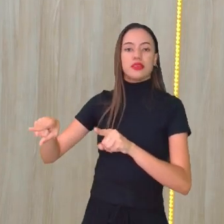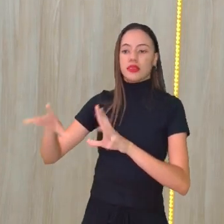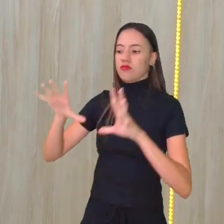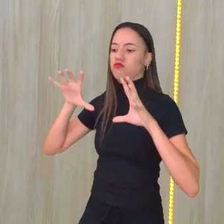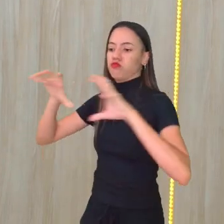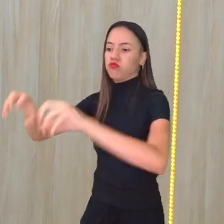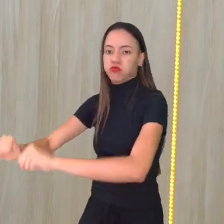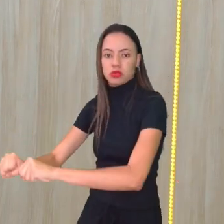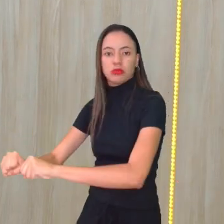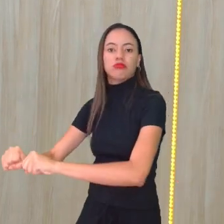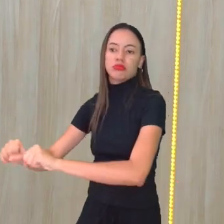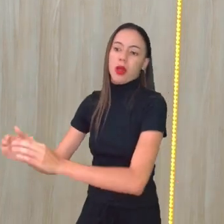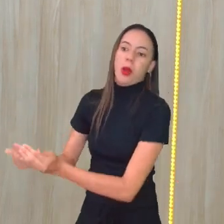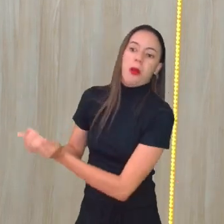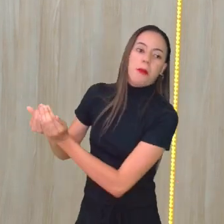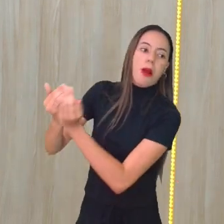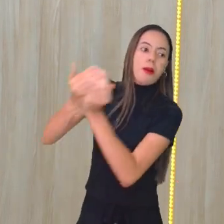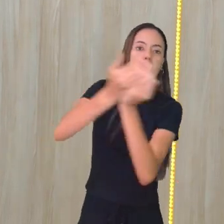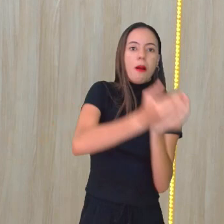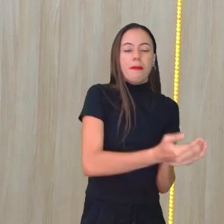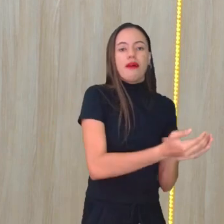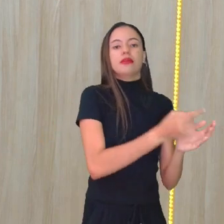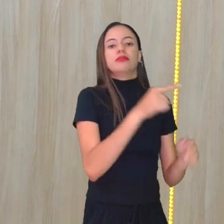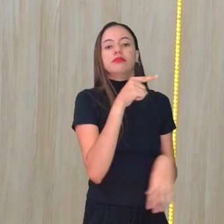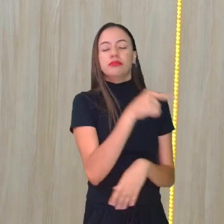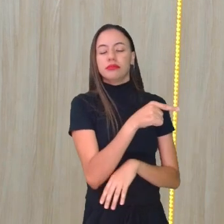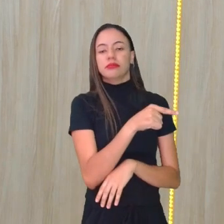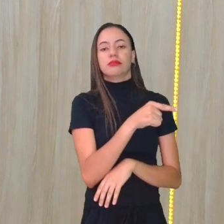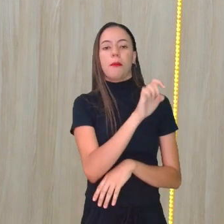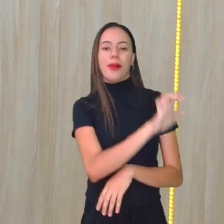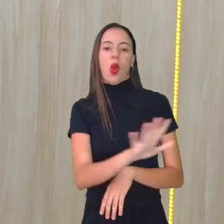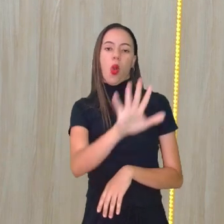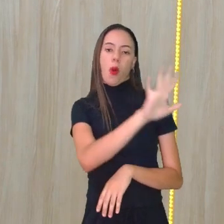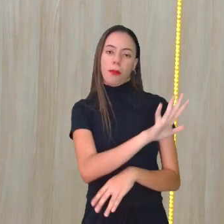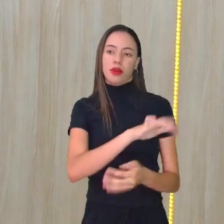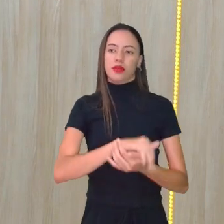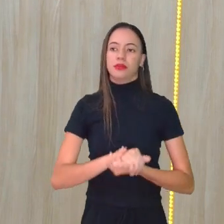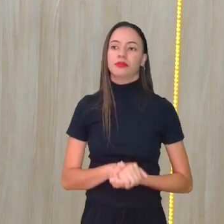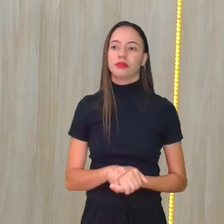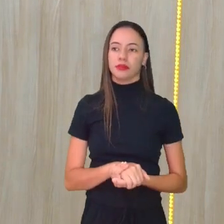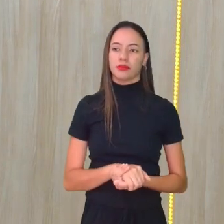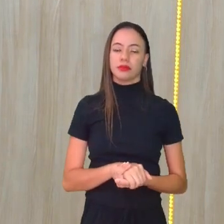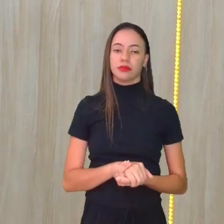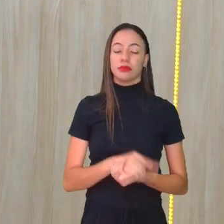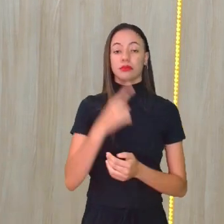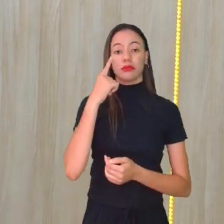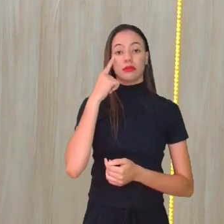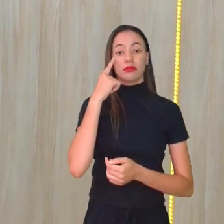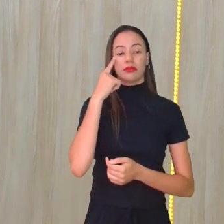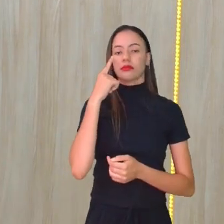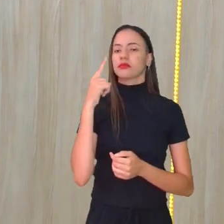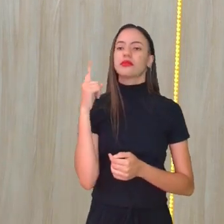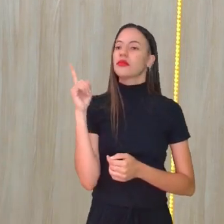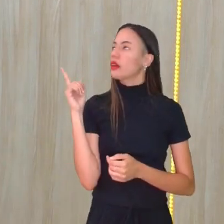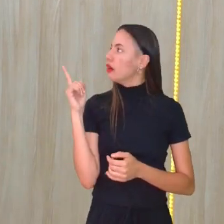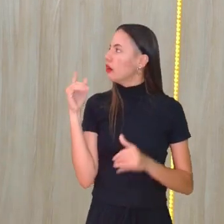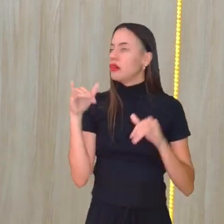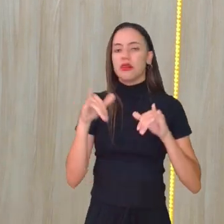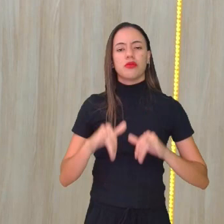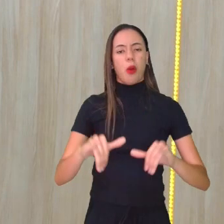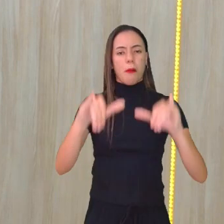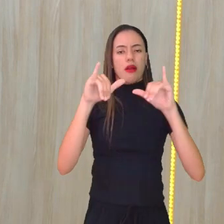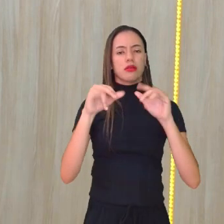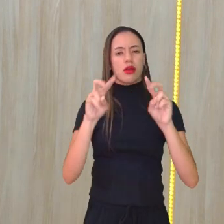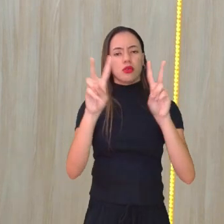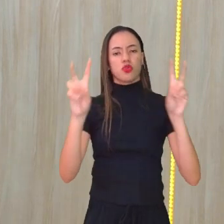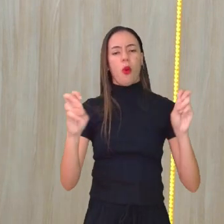né, e para a Europa, né? Então, o que é que a gente tem? Quais são as fontes de informação que a gente tem